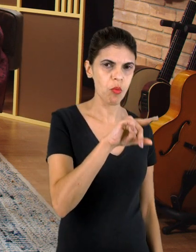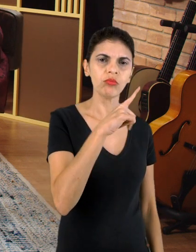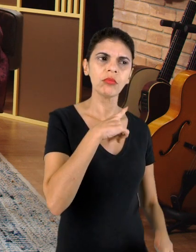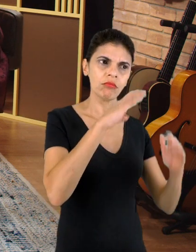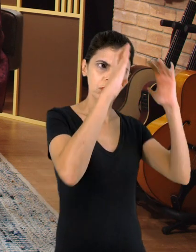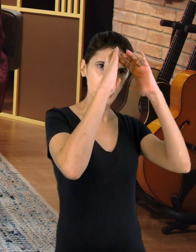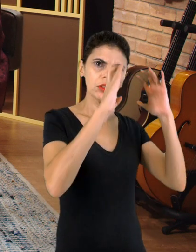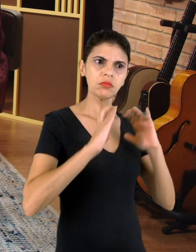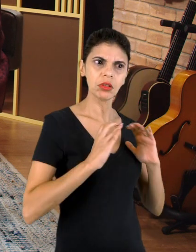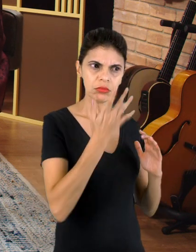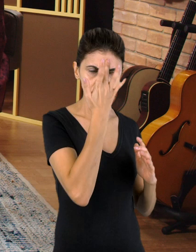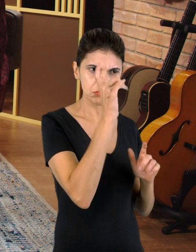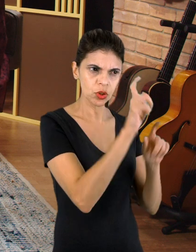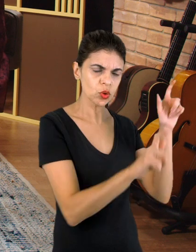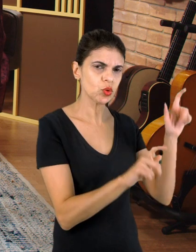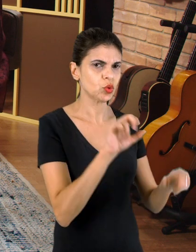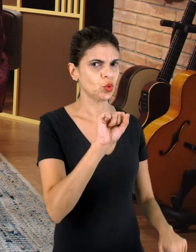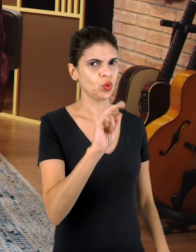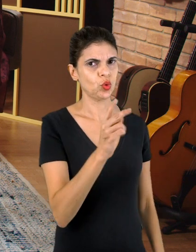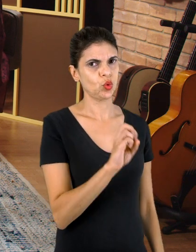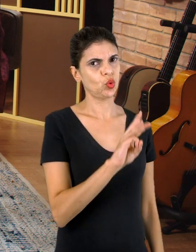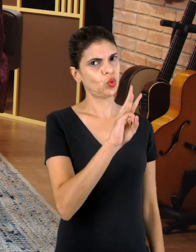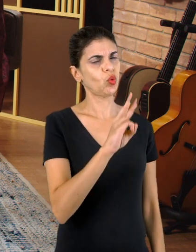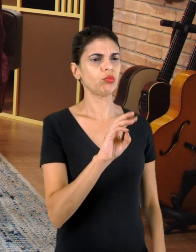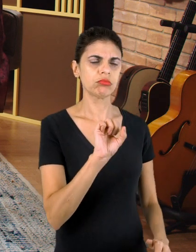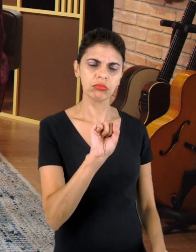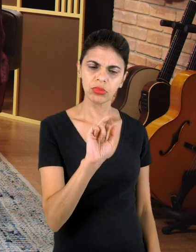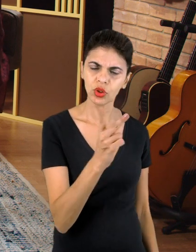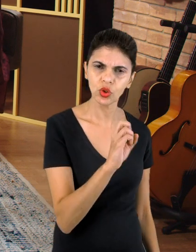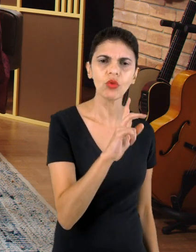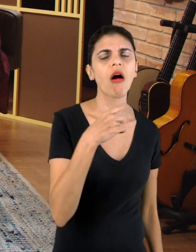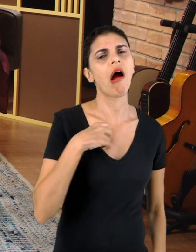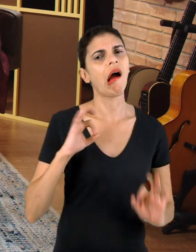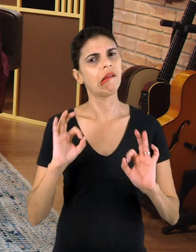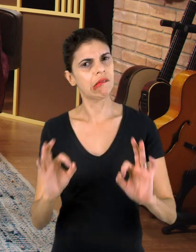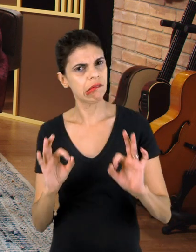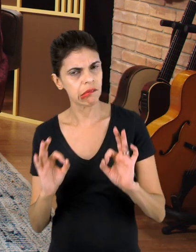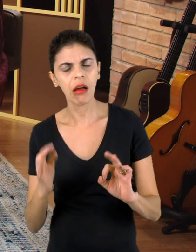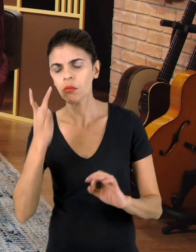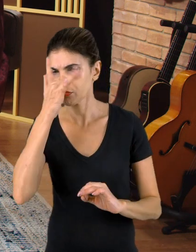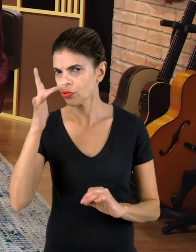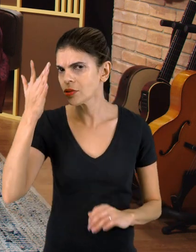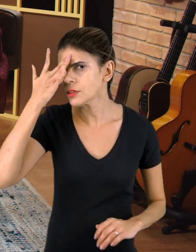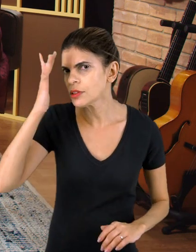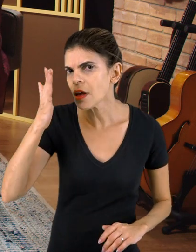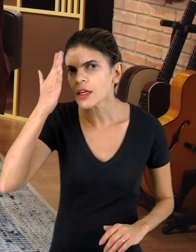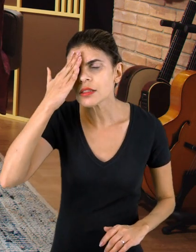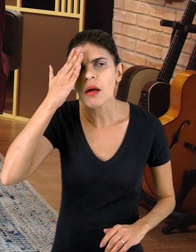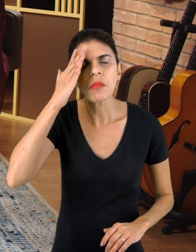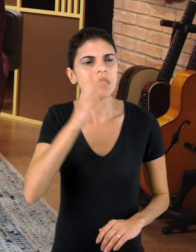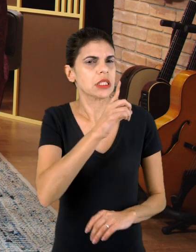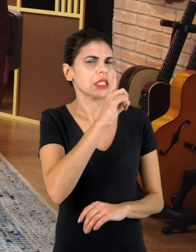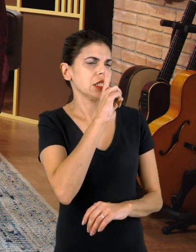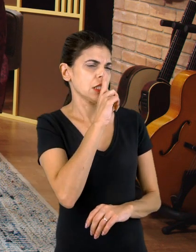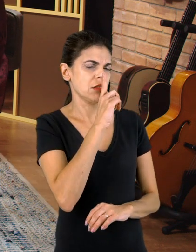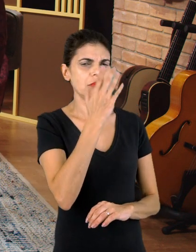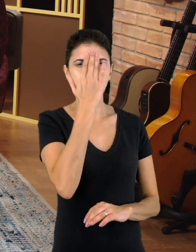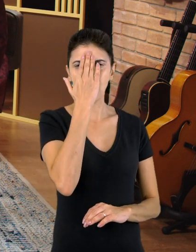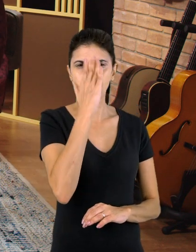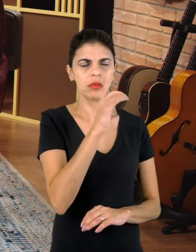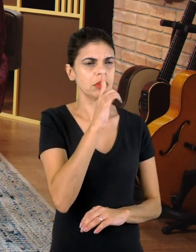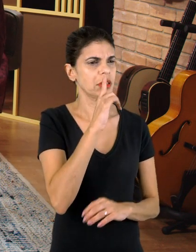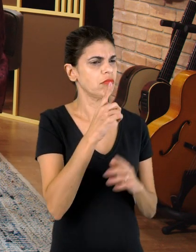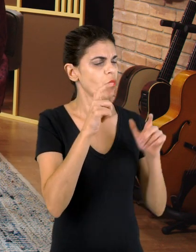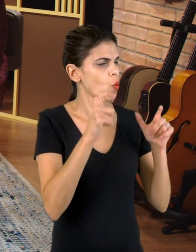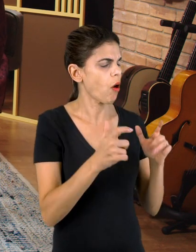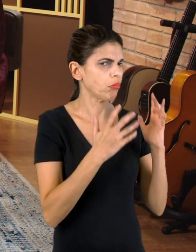tão grande do público que era um show. Ah, sim. Era um show mesmo. A plateia sabia quem estava ali, né? Era. Você era assim, o silêncio, era um negócio muito